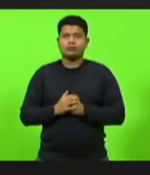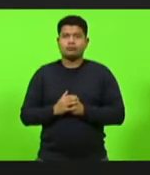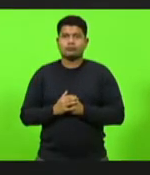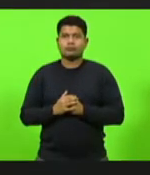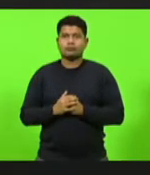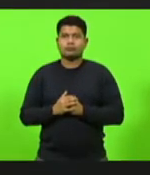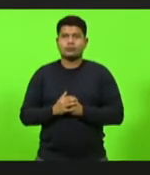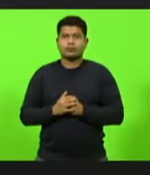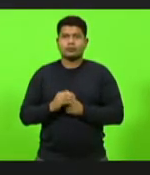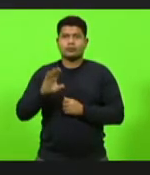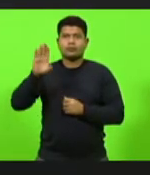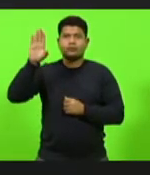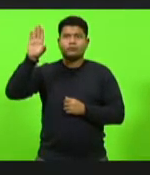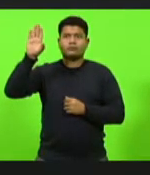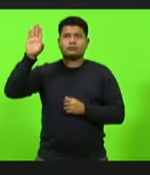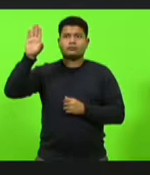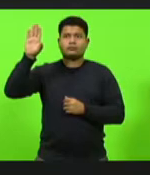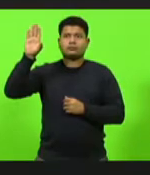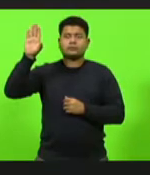Pela ordem.